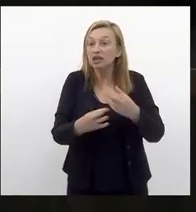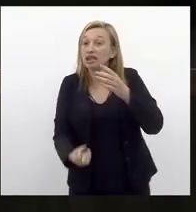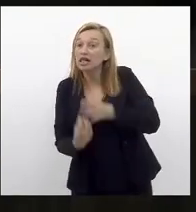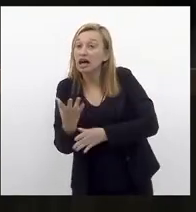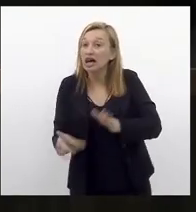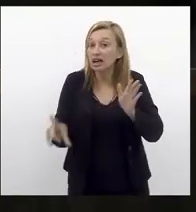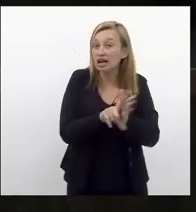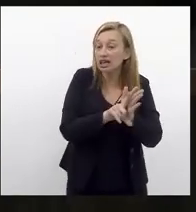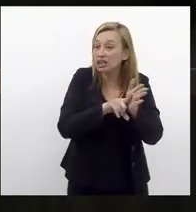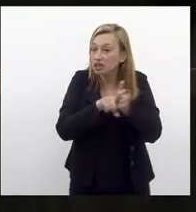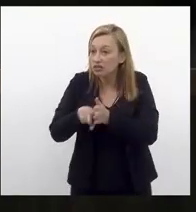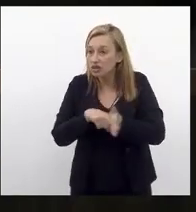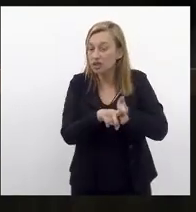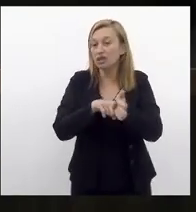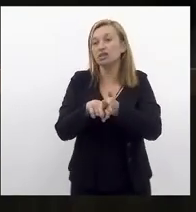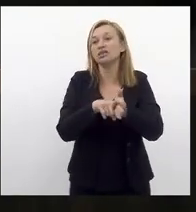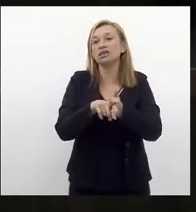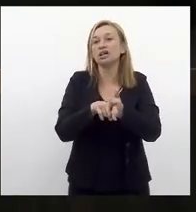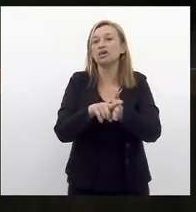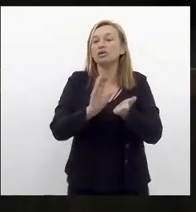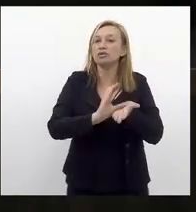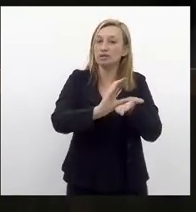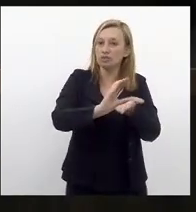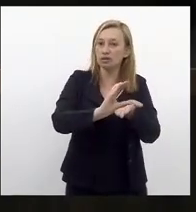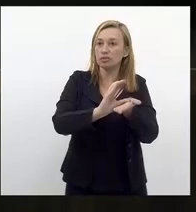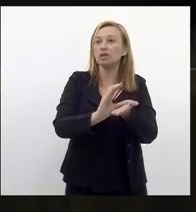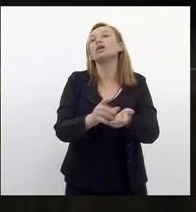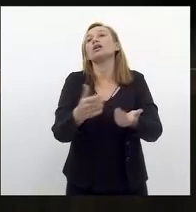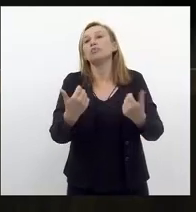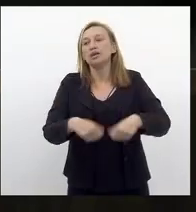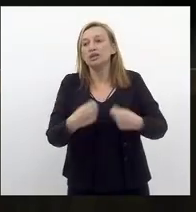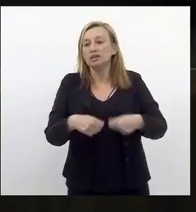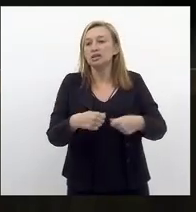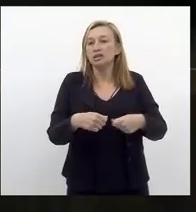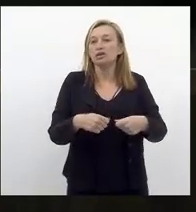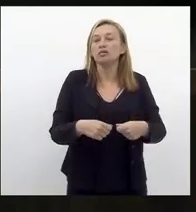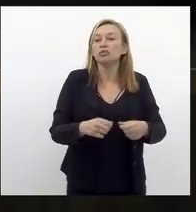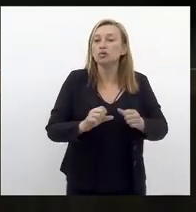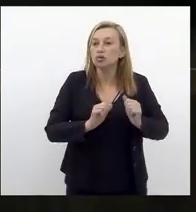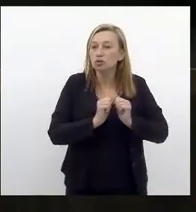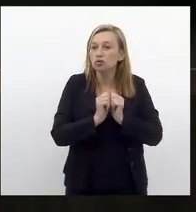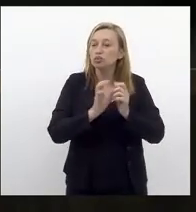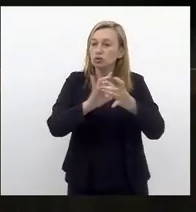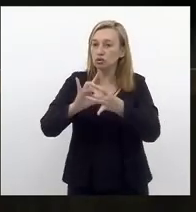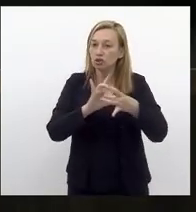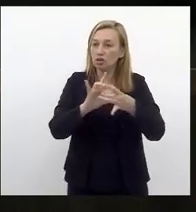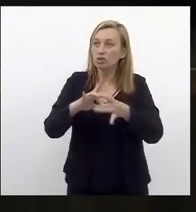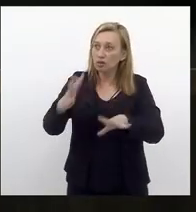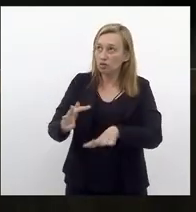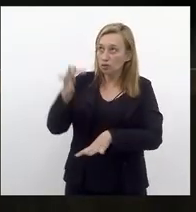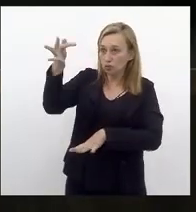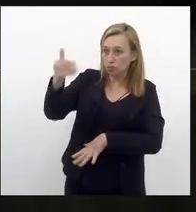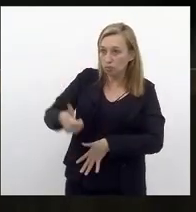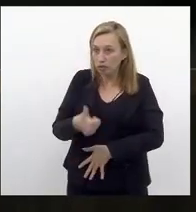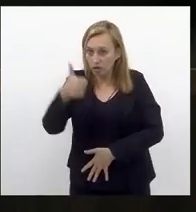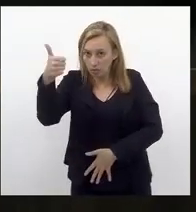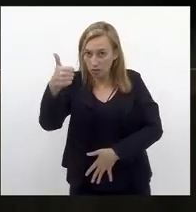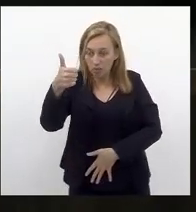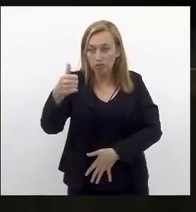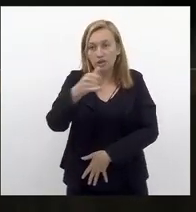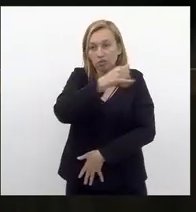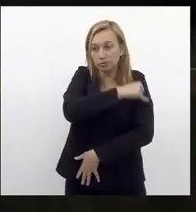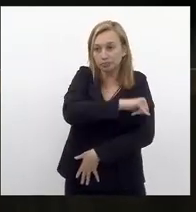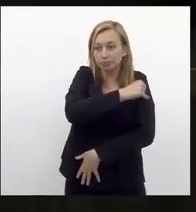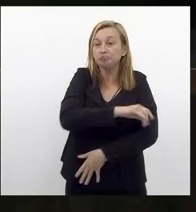leis e fiscalizar a execução do orçamento temos o dever de nos unir para garantir um futuro melhor para o